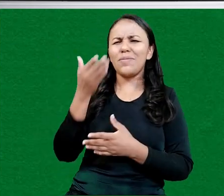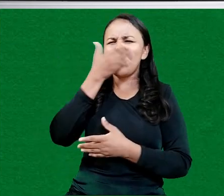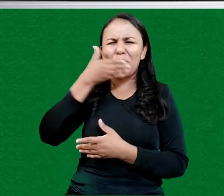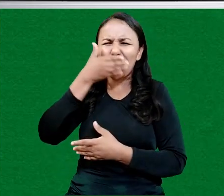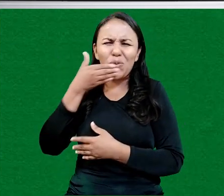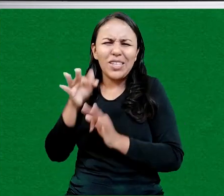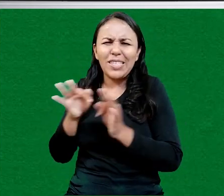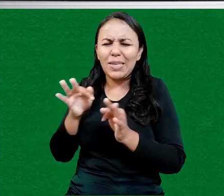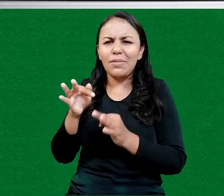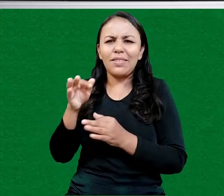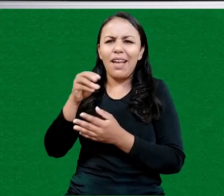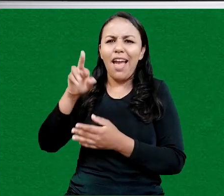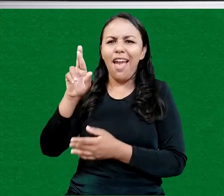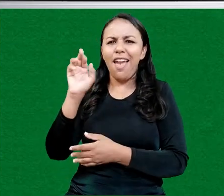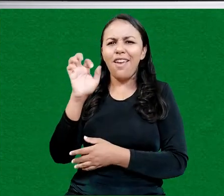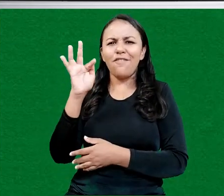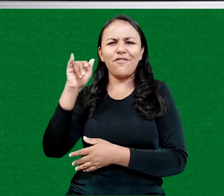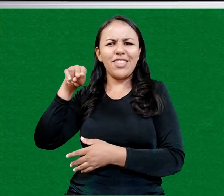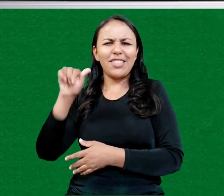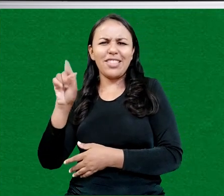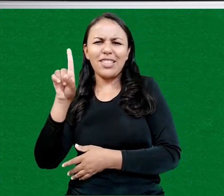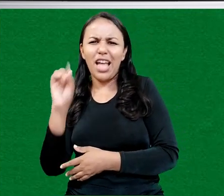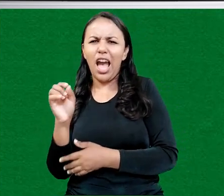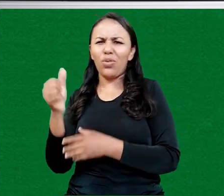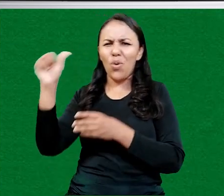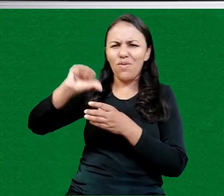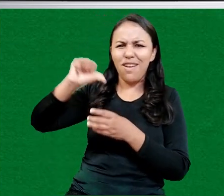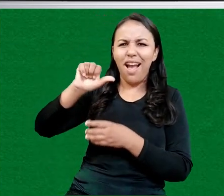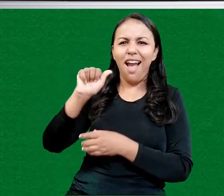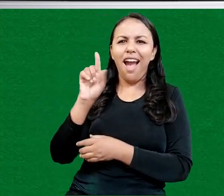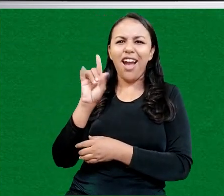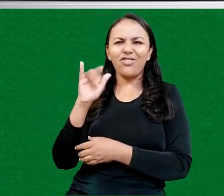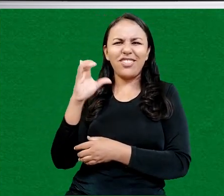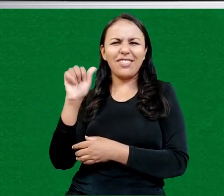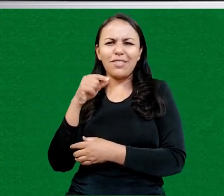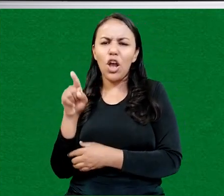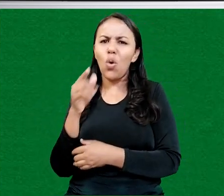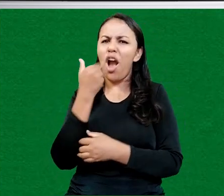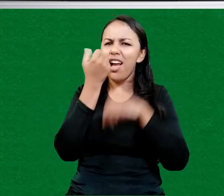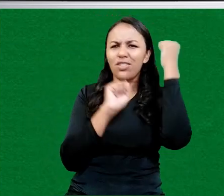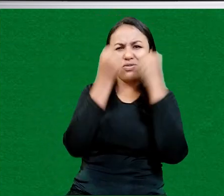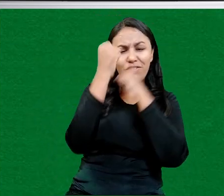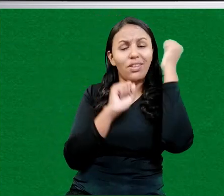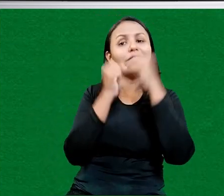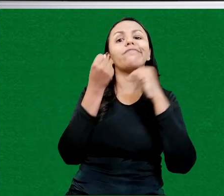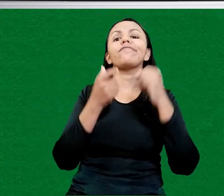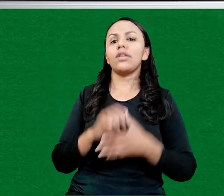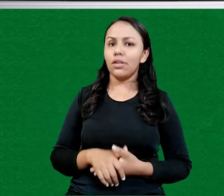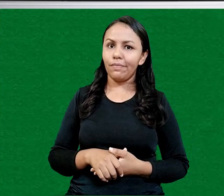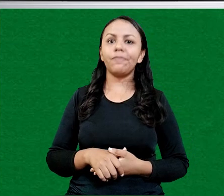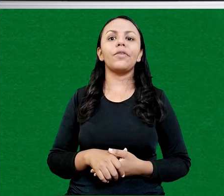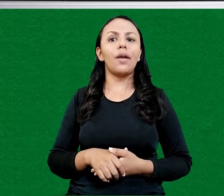açúcar simples colocado, acrescentado, açúcar de adição que estão nos produtos industrializados, eles aumentam muito